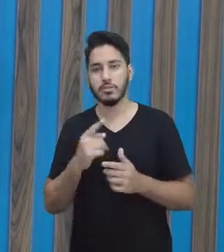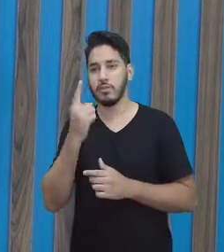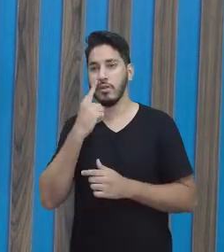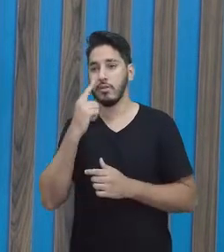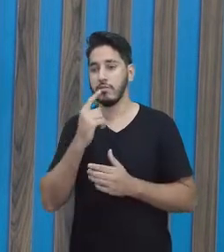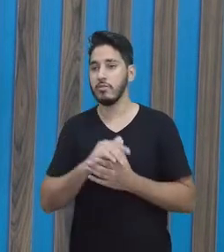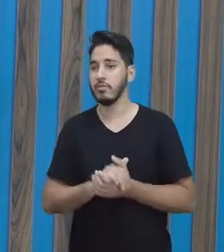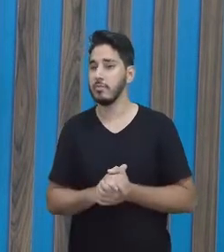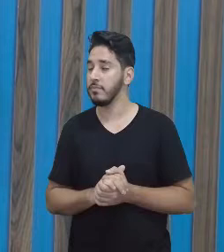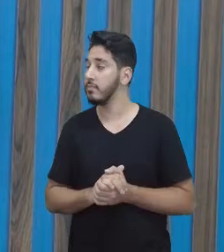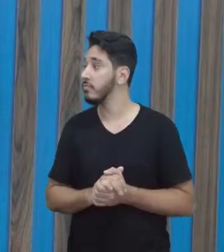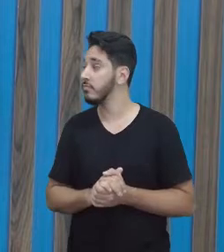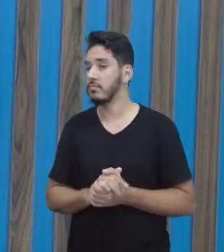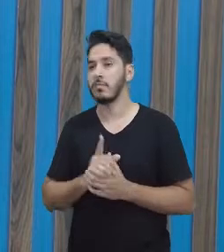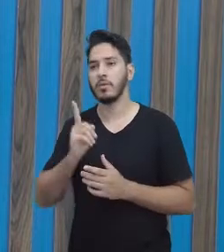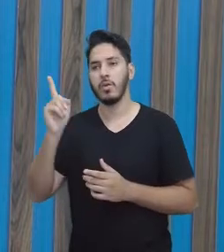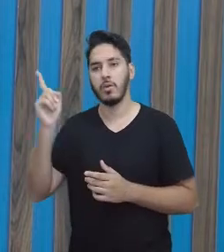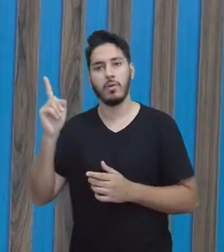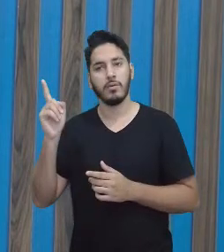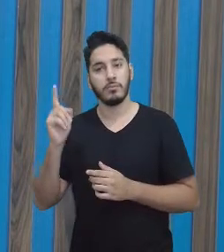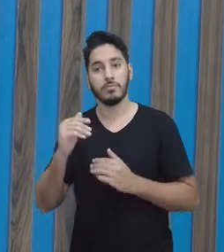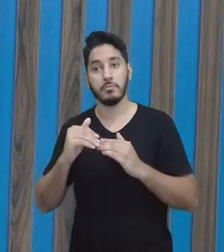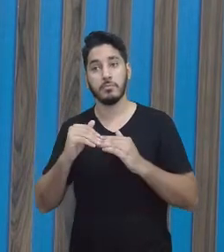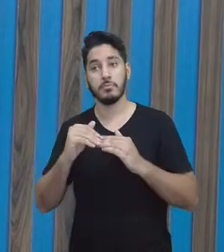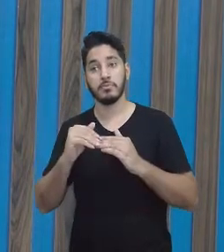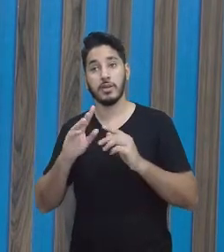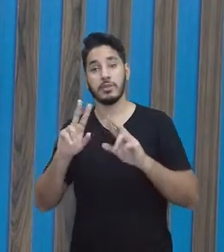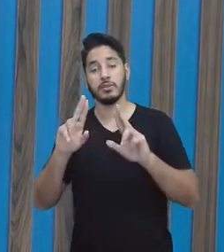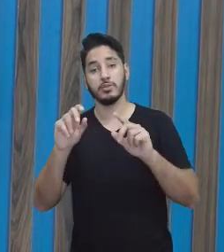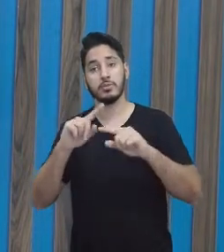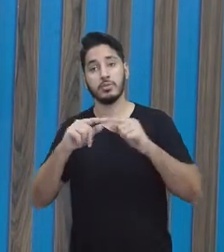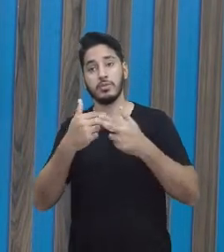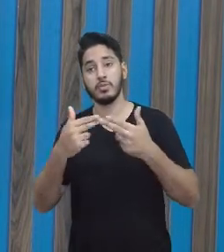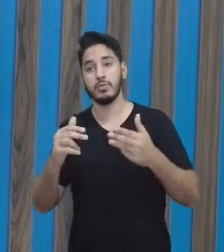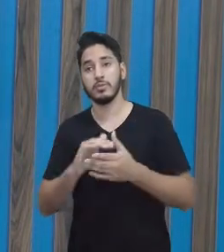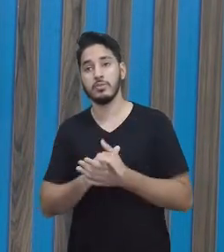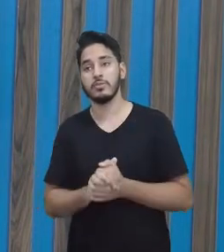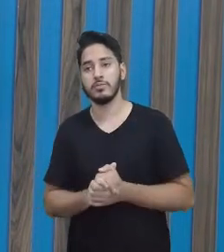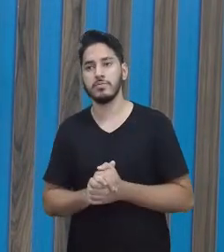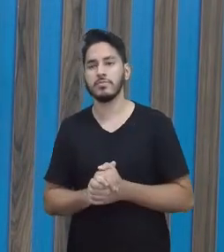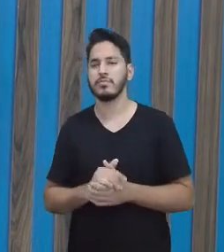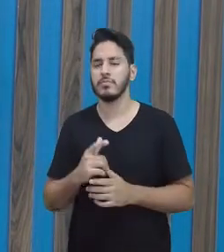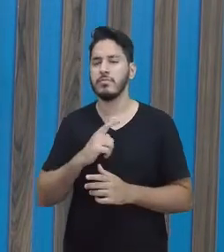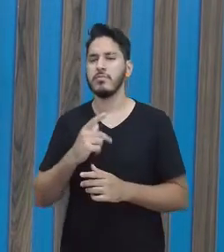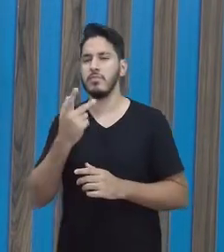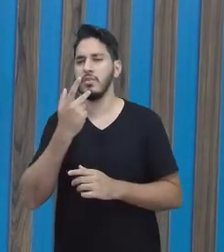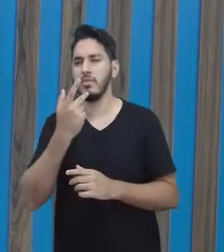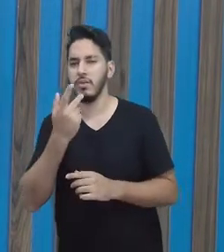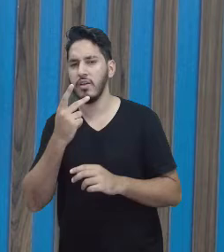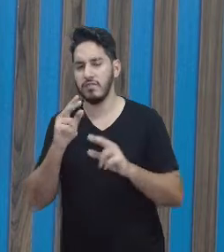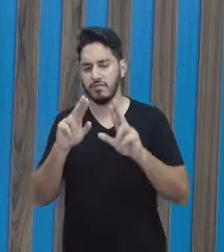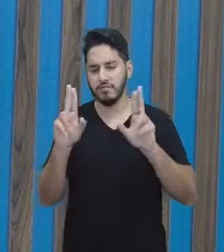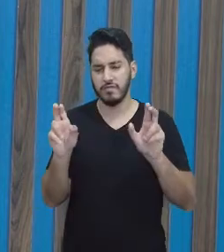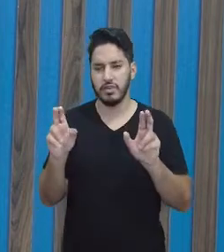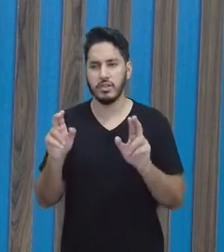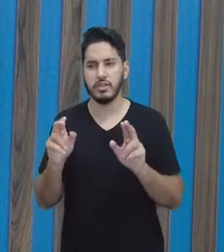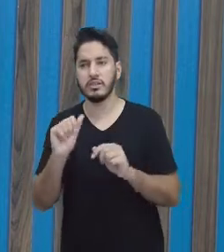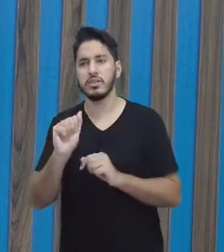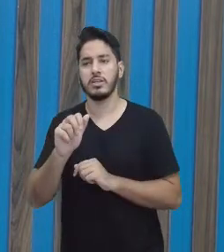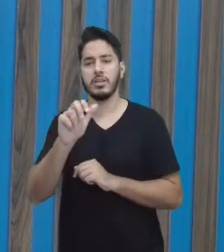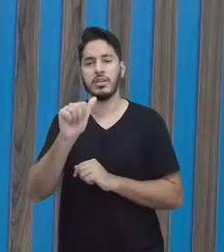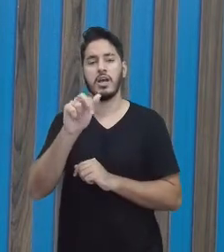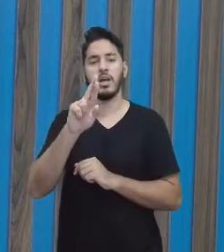ver? Aqui mais um pouquinho, né, da obra dele. E aí vai ter uma fala, depois a gente vê o vídeo, tem uma